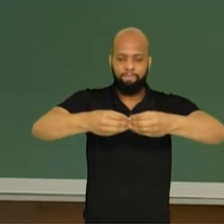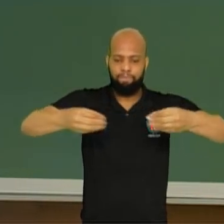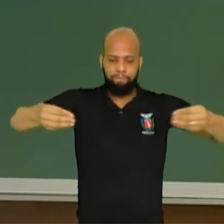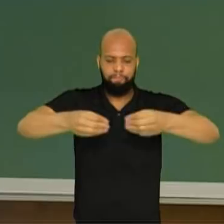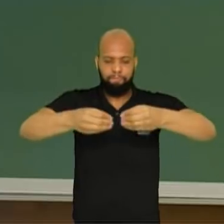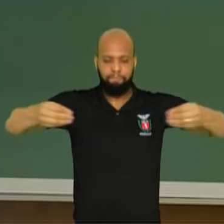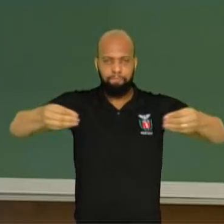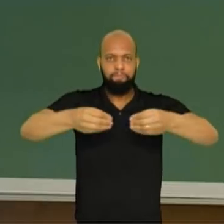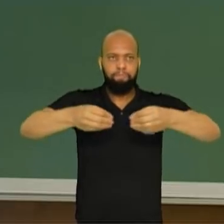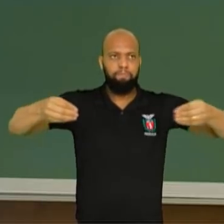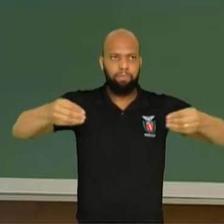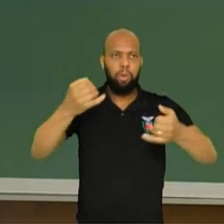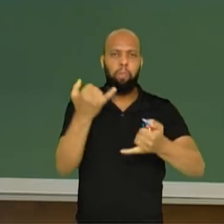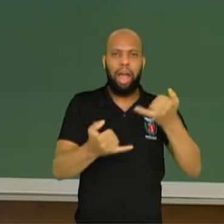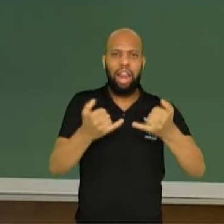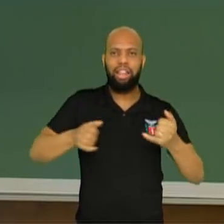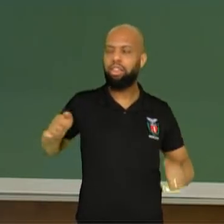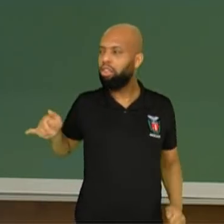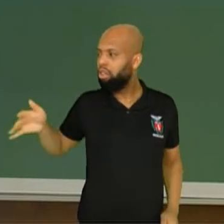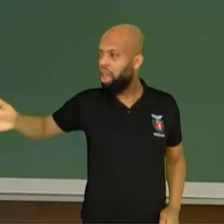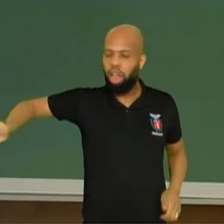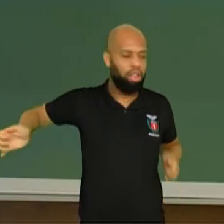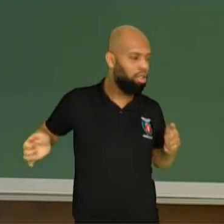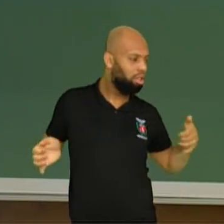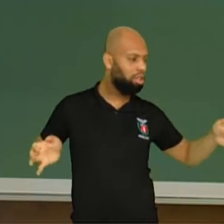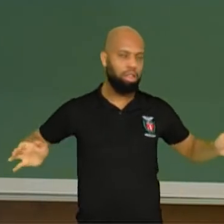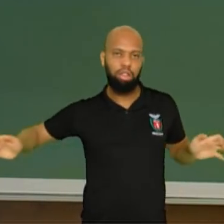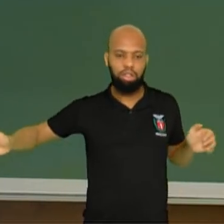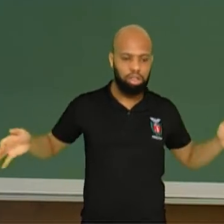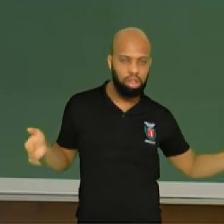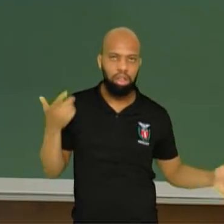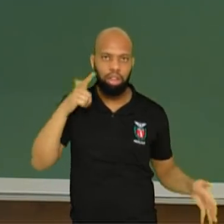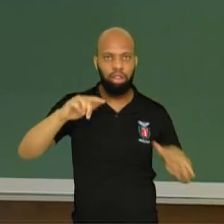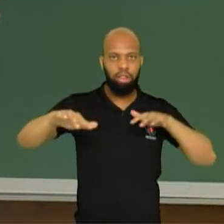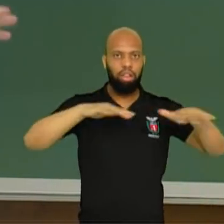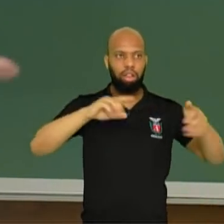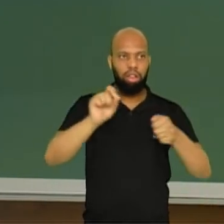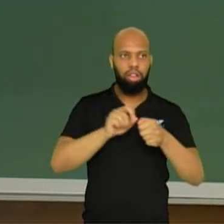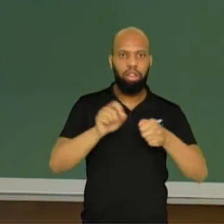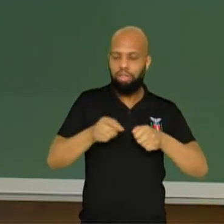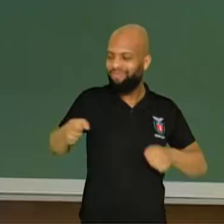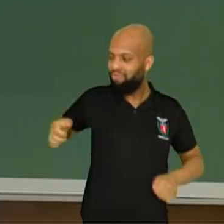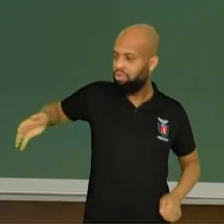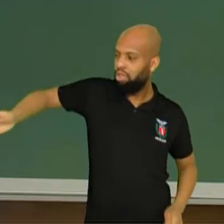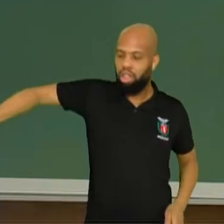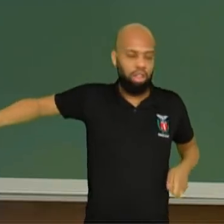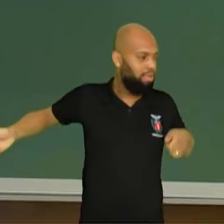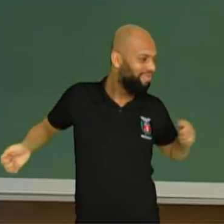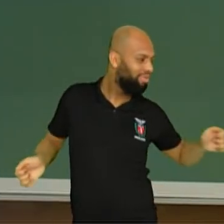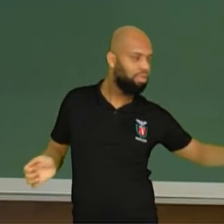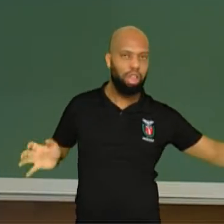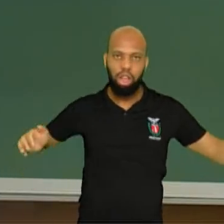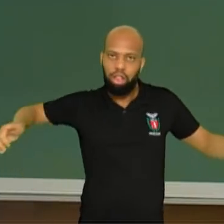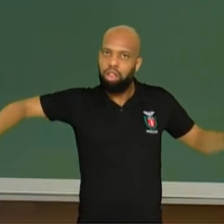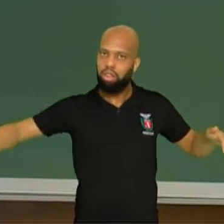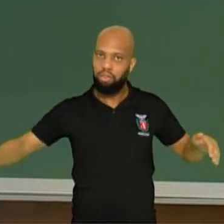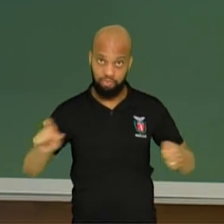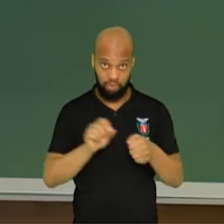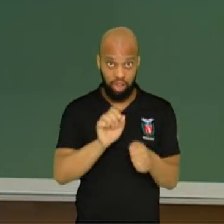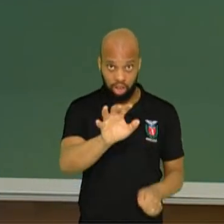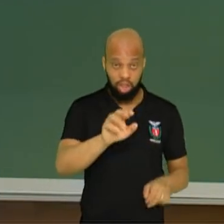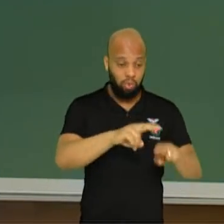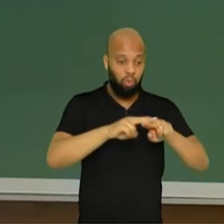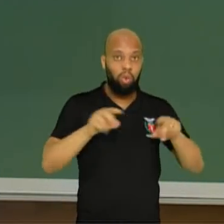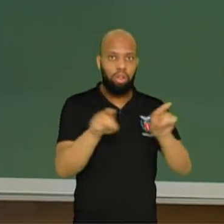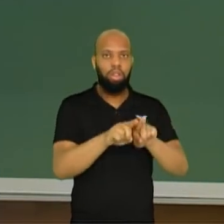emitir alguns braços e aí ela consegue se movimentar. Ela vai pelo fluxo esticando. E aí, com isso, ela